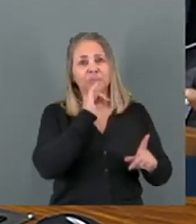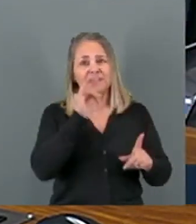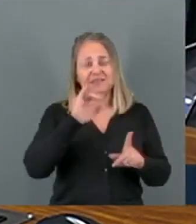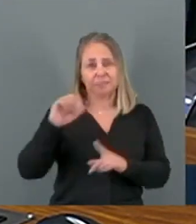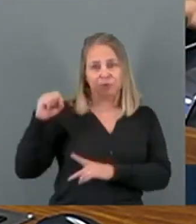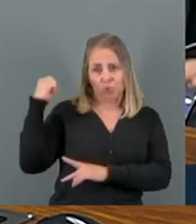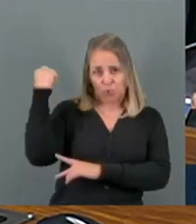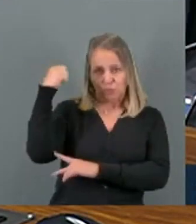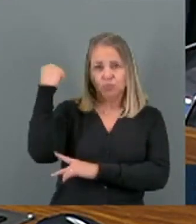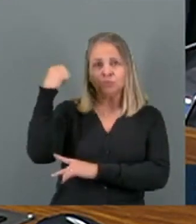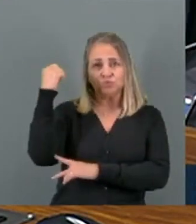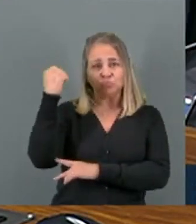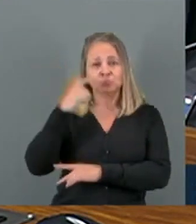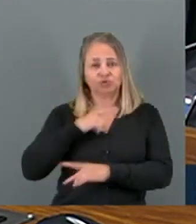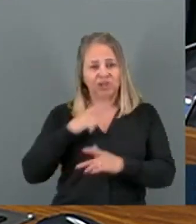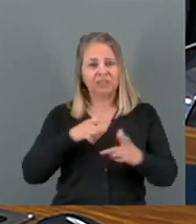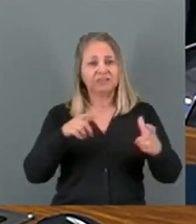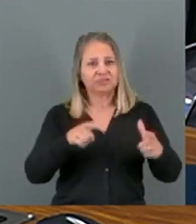relativamente estável, já é